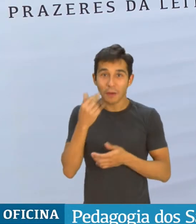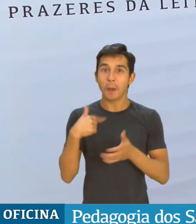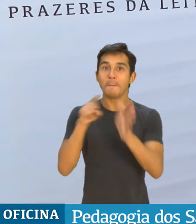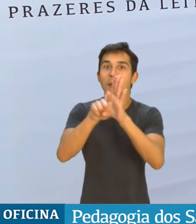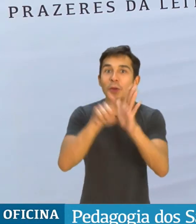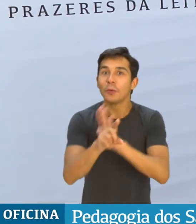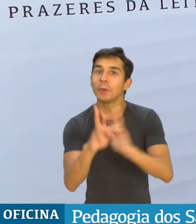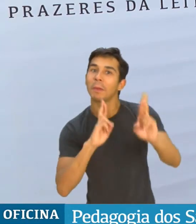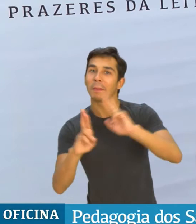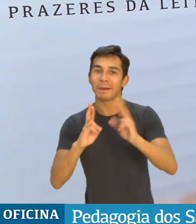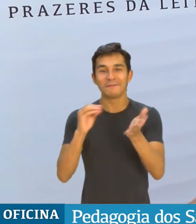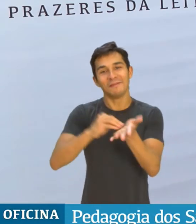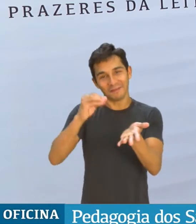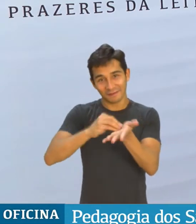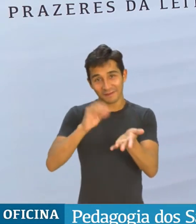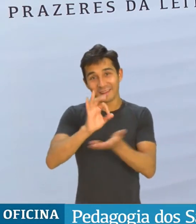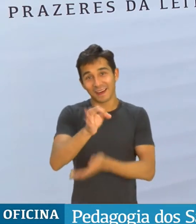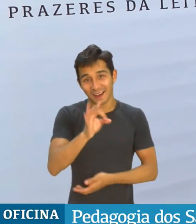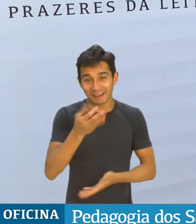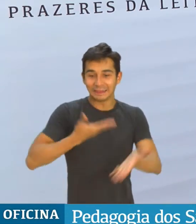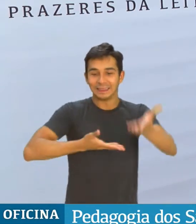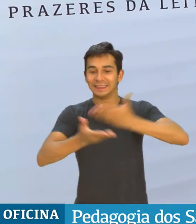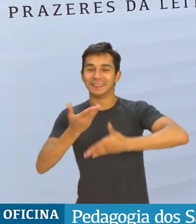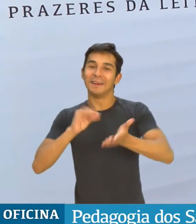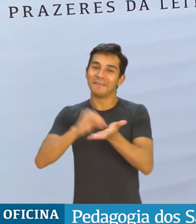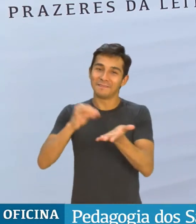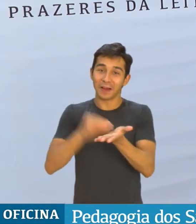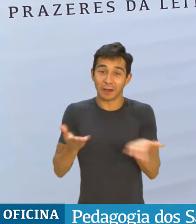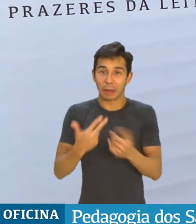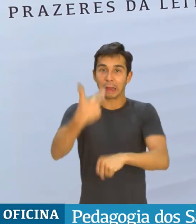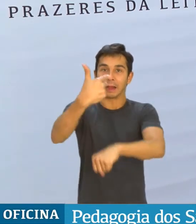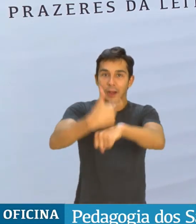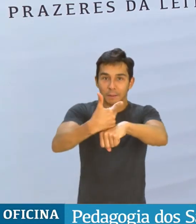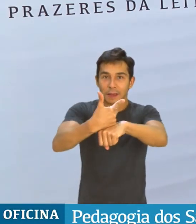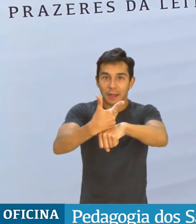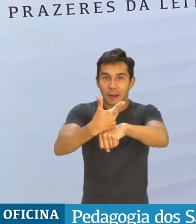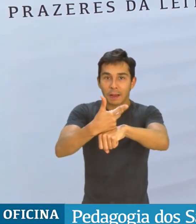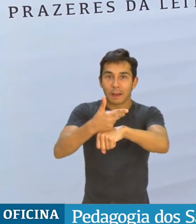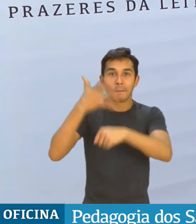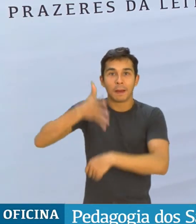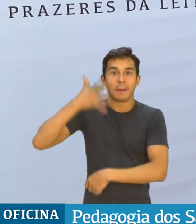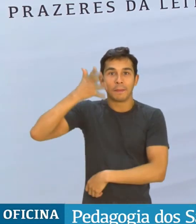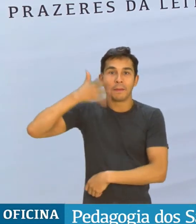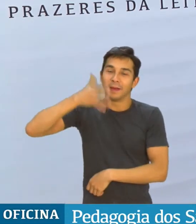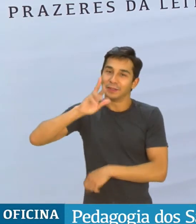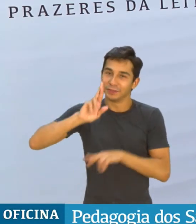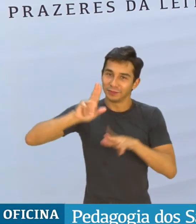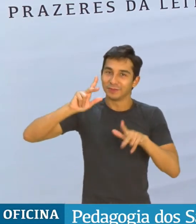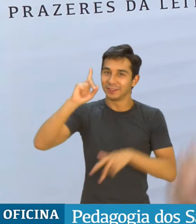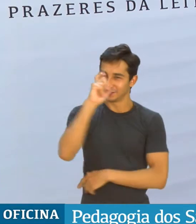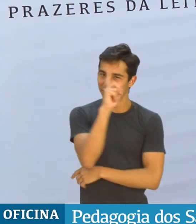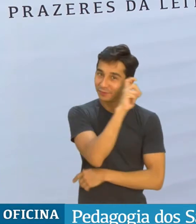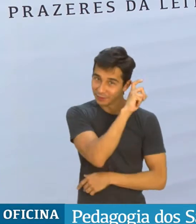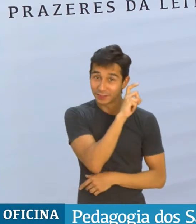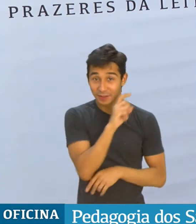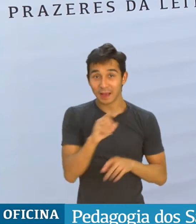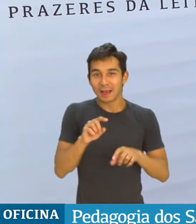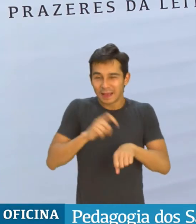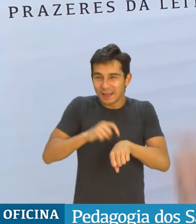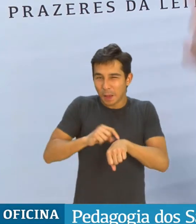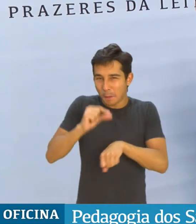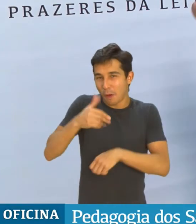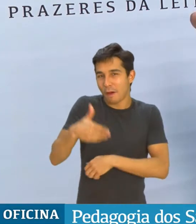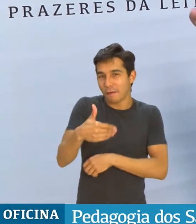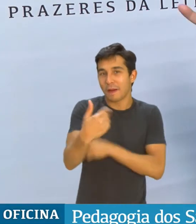são as perguntas, porque normalmente sempre são as trocas, mas daqui a pouco fica aí. Quem quiser já vai mandando algumas perguntas aí no